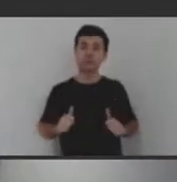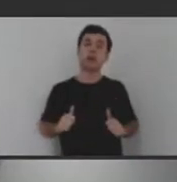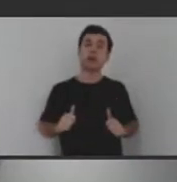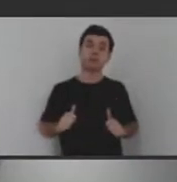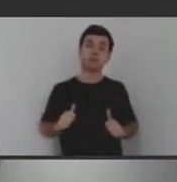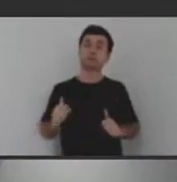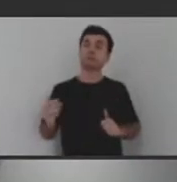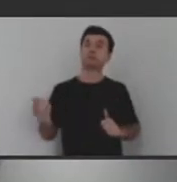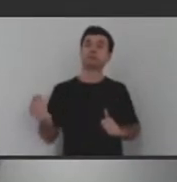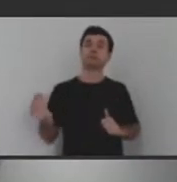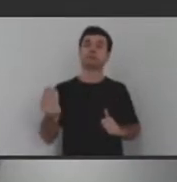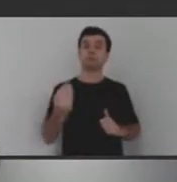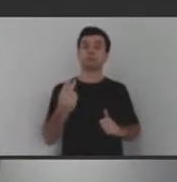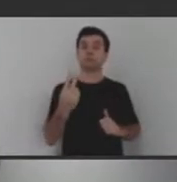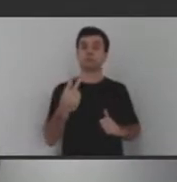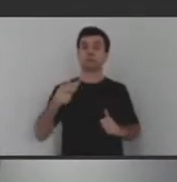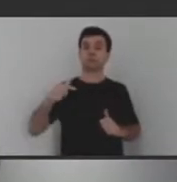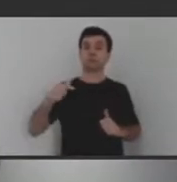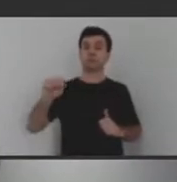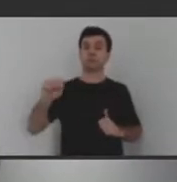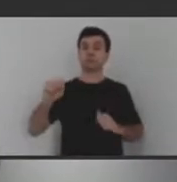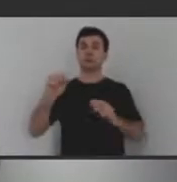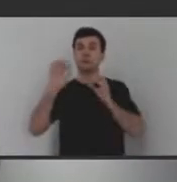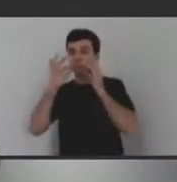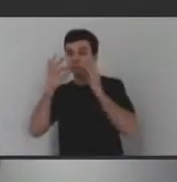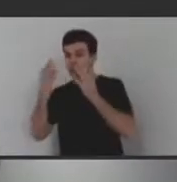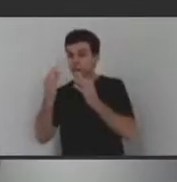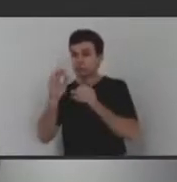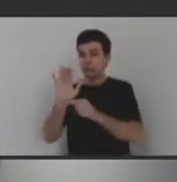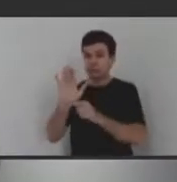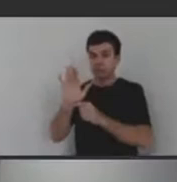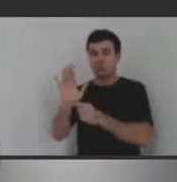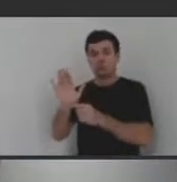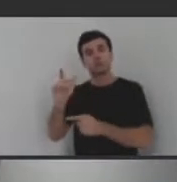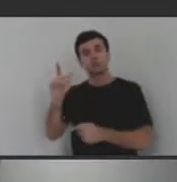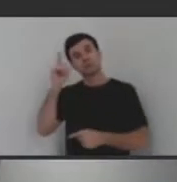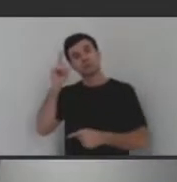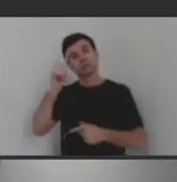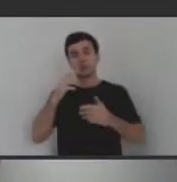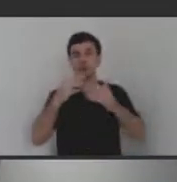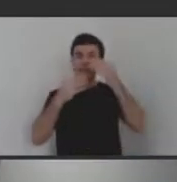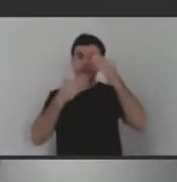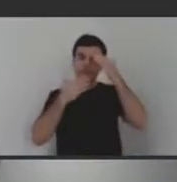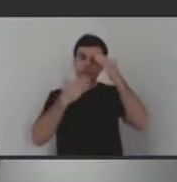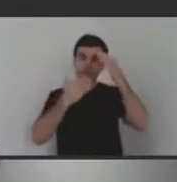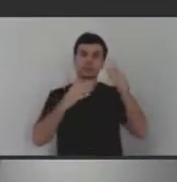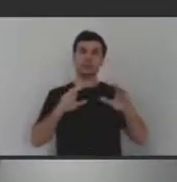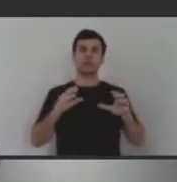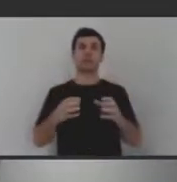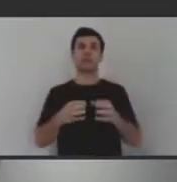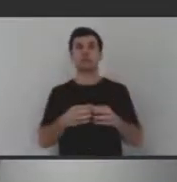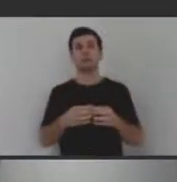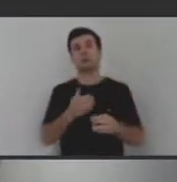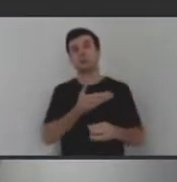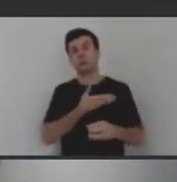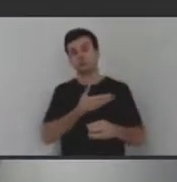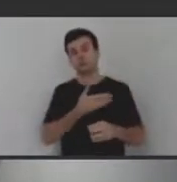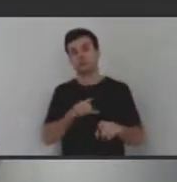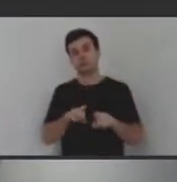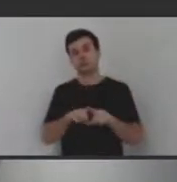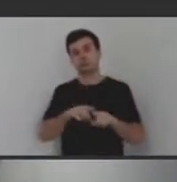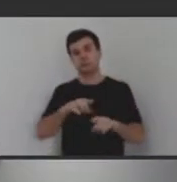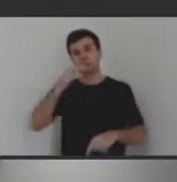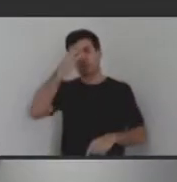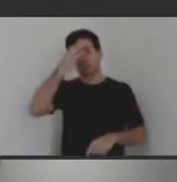cerca de 268 famílias. Manifesto meus agradecimentos ao grupo Amigos em Ação e a todas as pessoas que têm participado desta